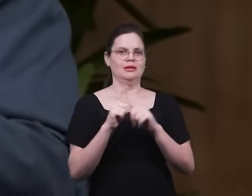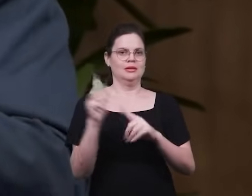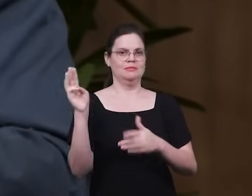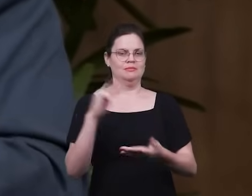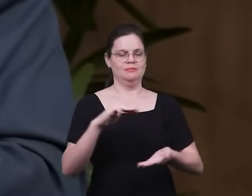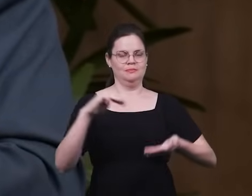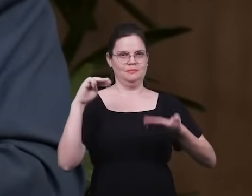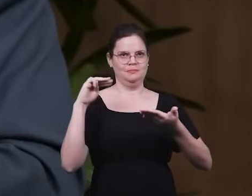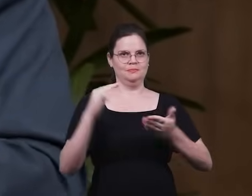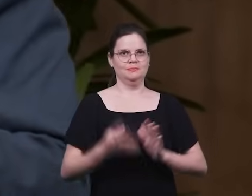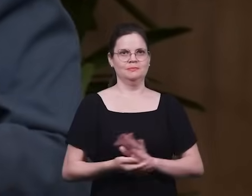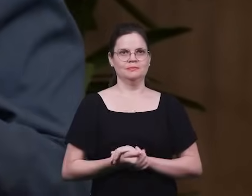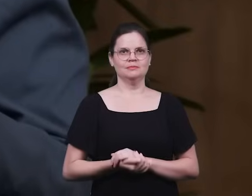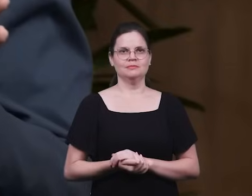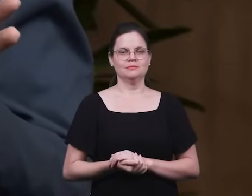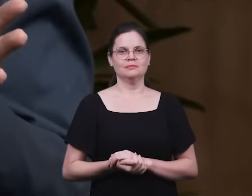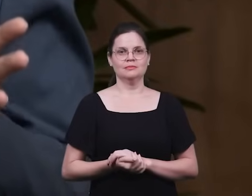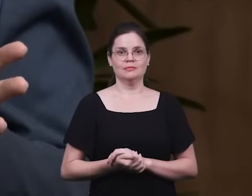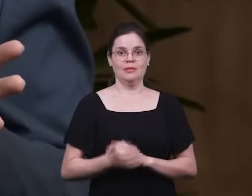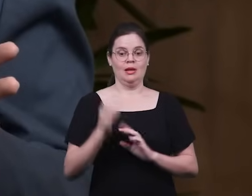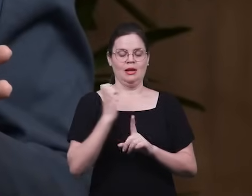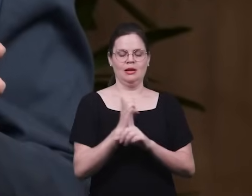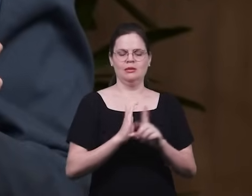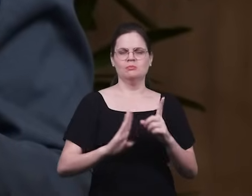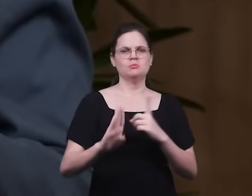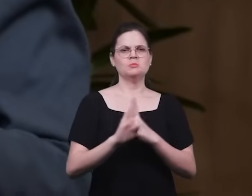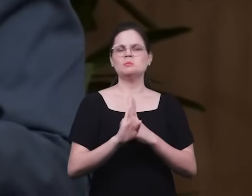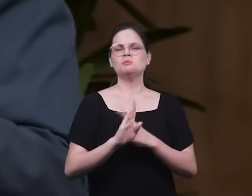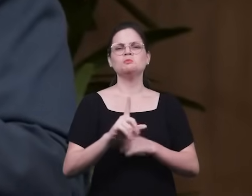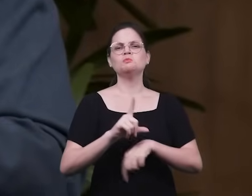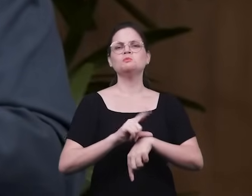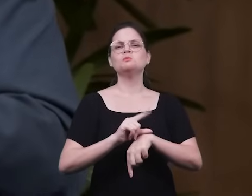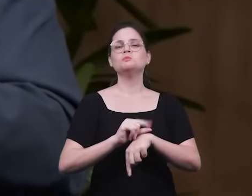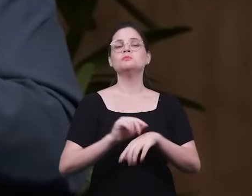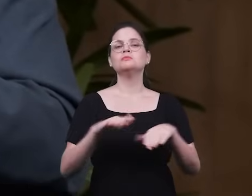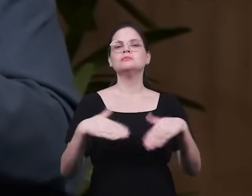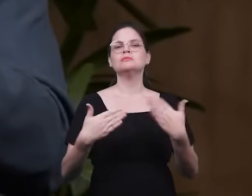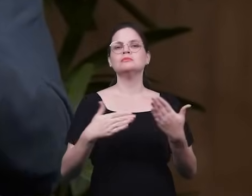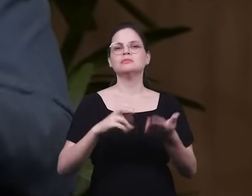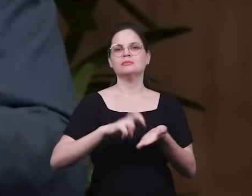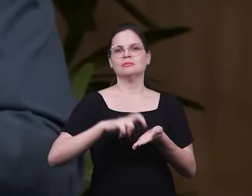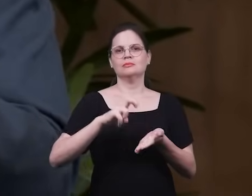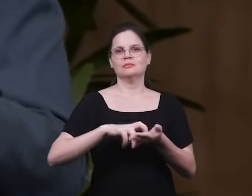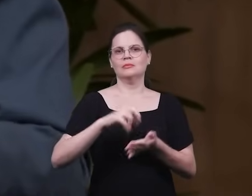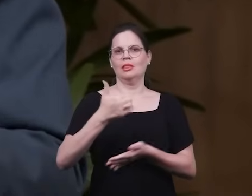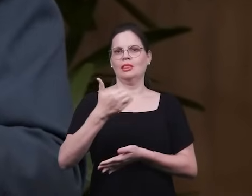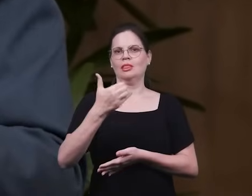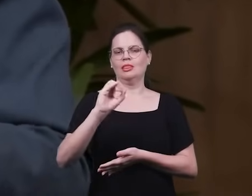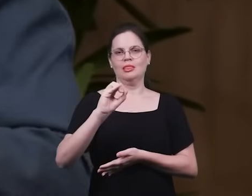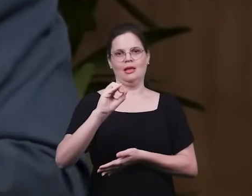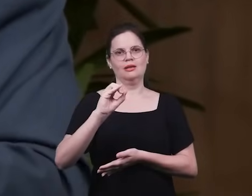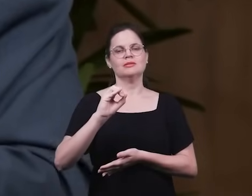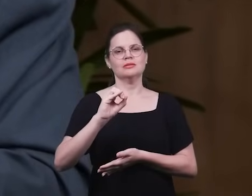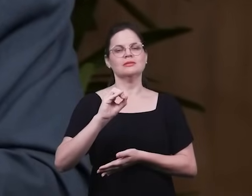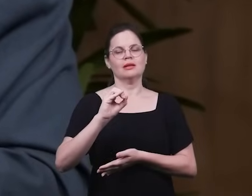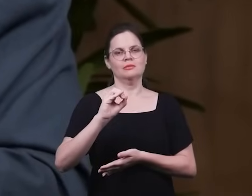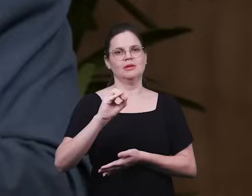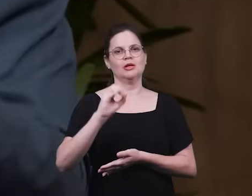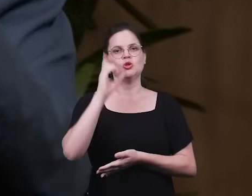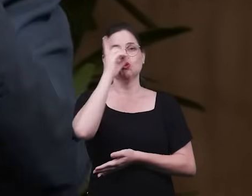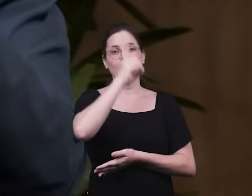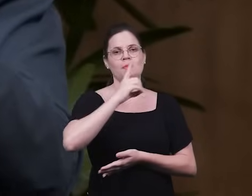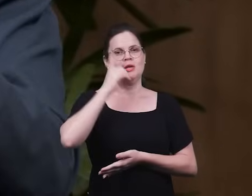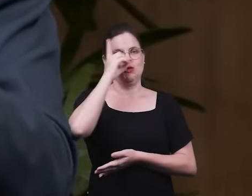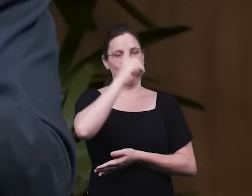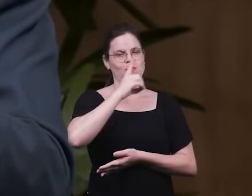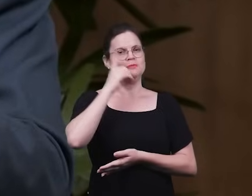Cristã Maranata a nossa escola bíblica dominical é e eh passada é apresentada todos os domingos